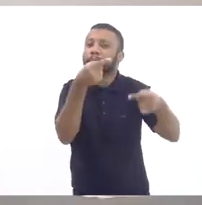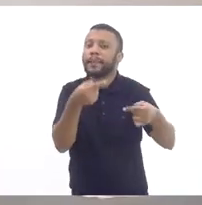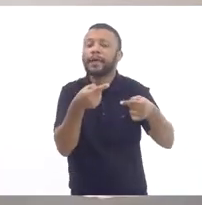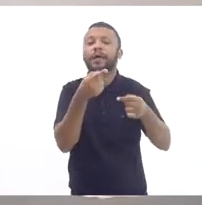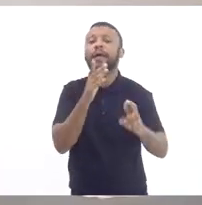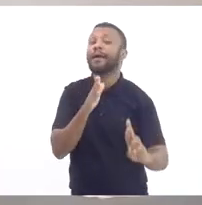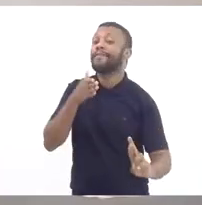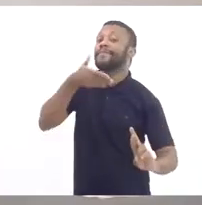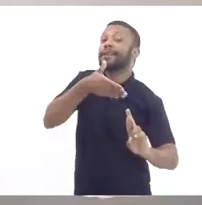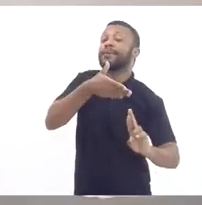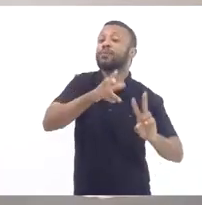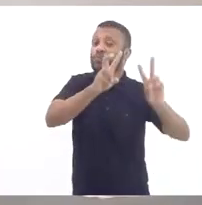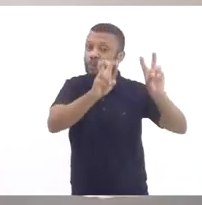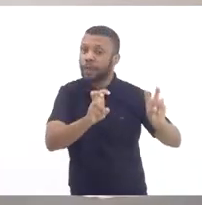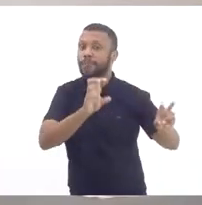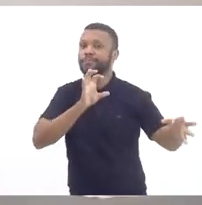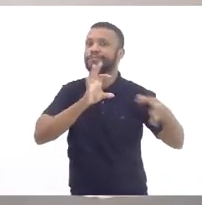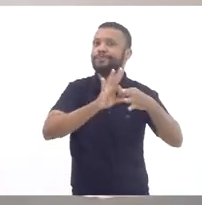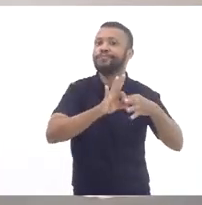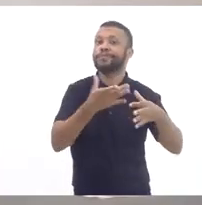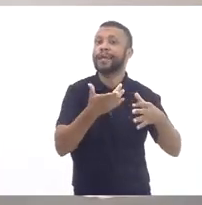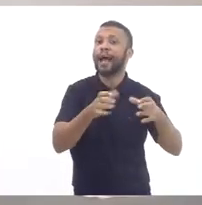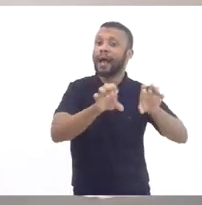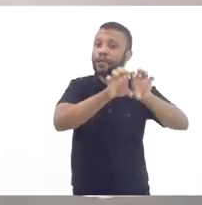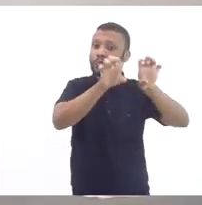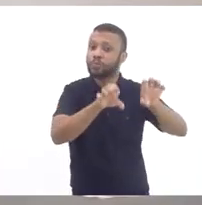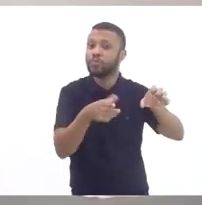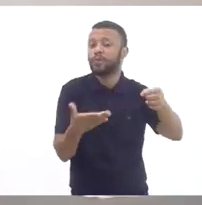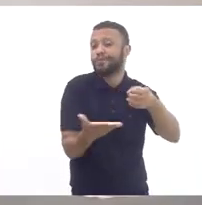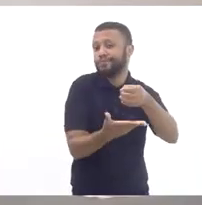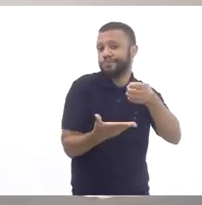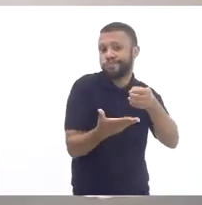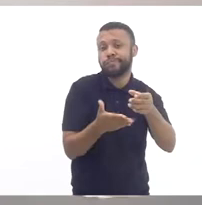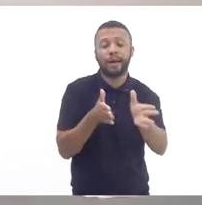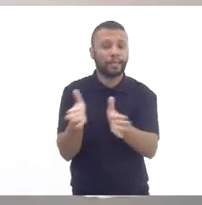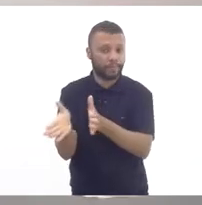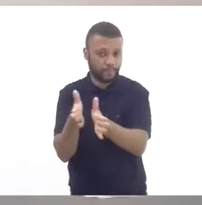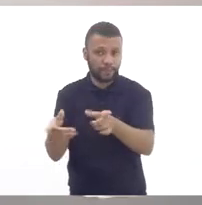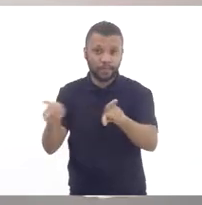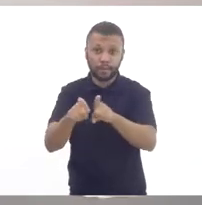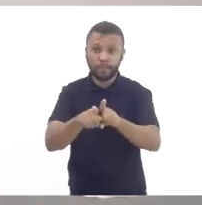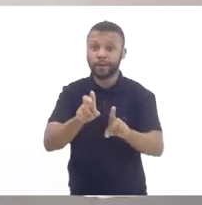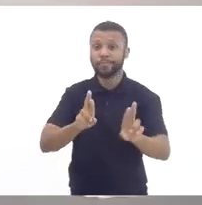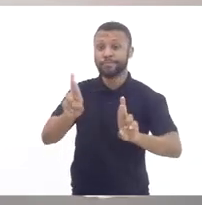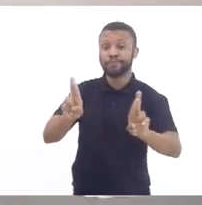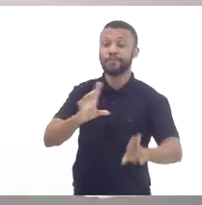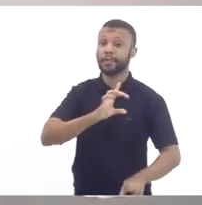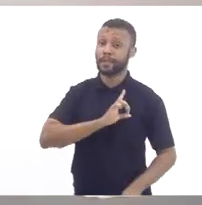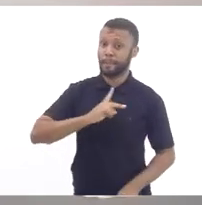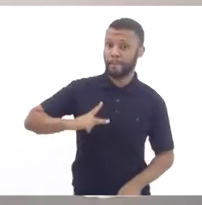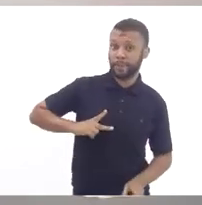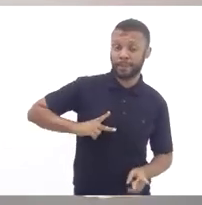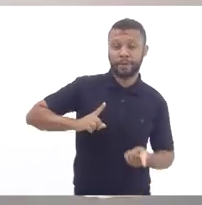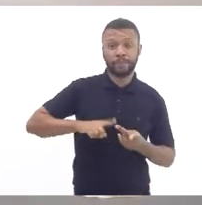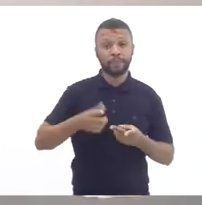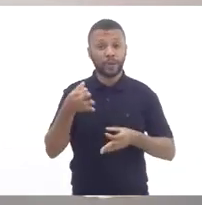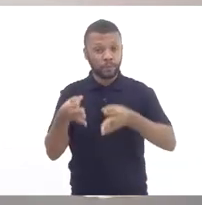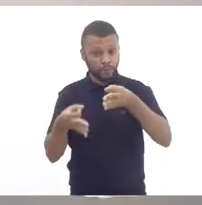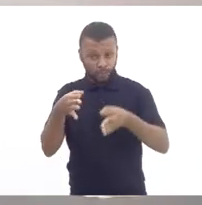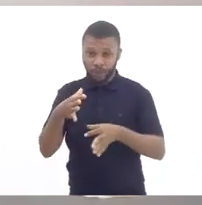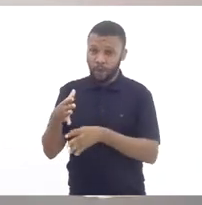e acessibilidade. Presente também os representantes da Defensoria Pública, Tribunal de Contas do Estado, que presta assessoria